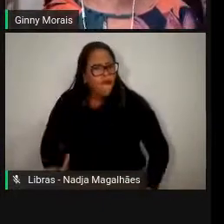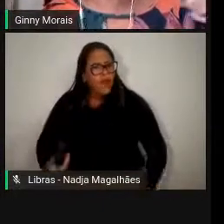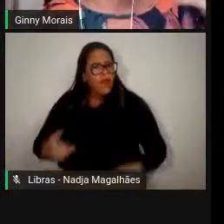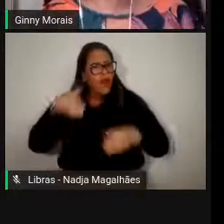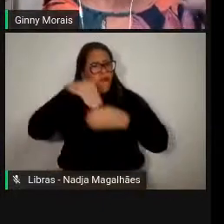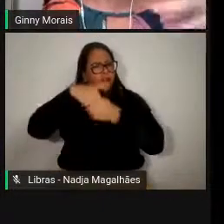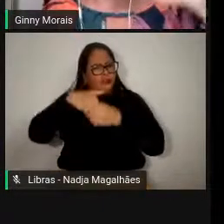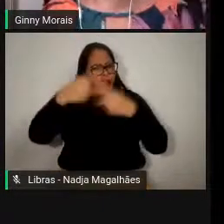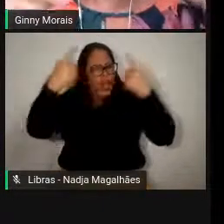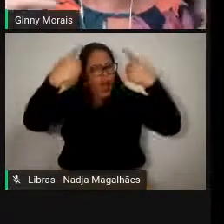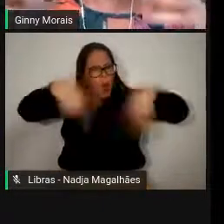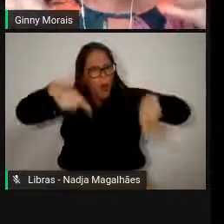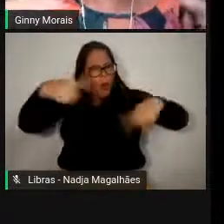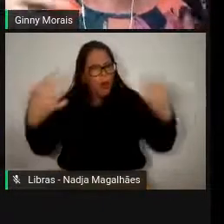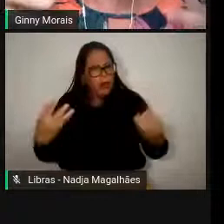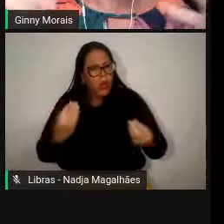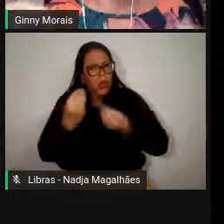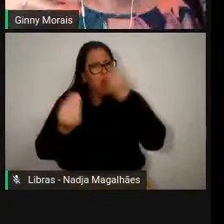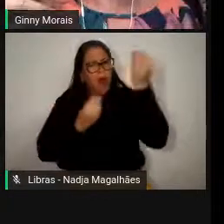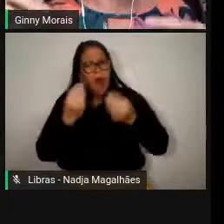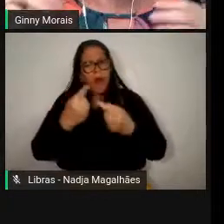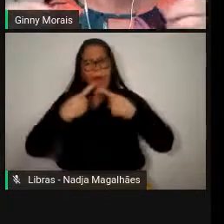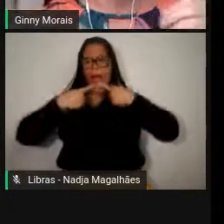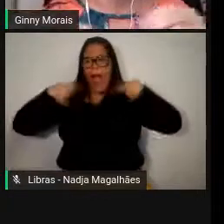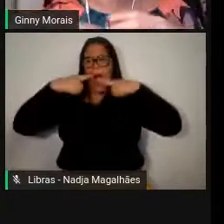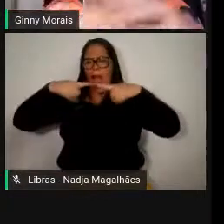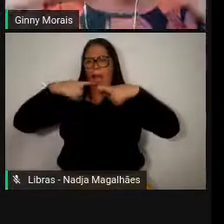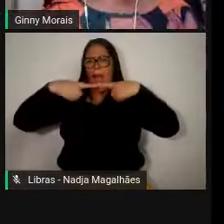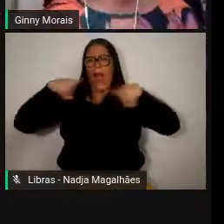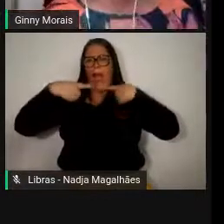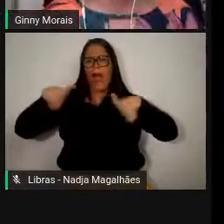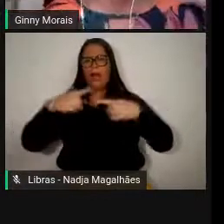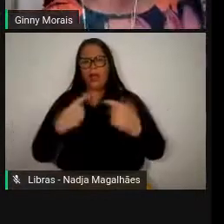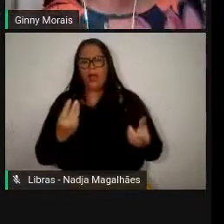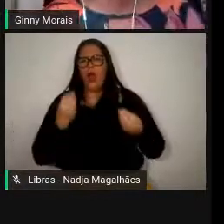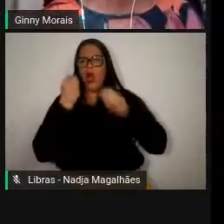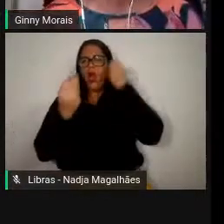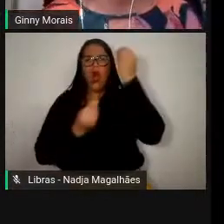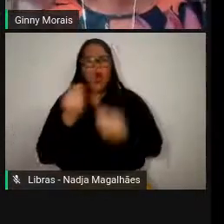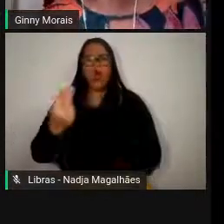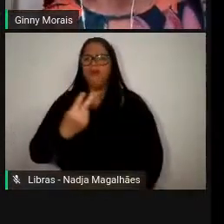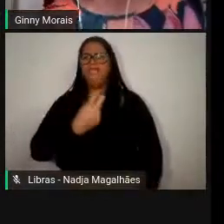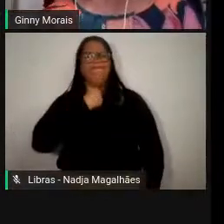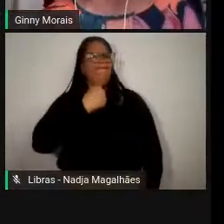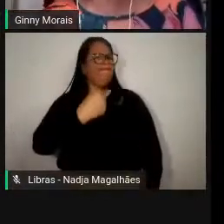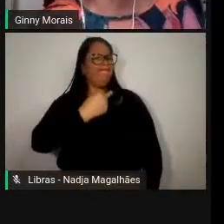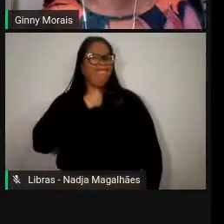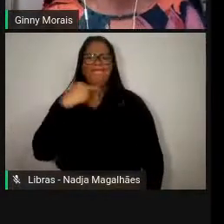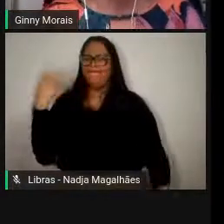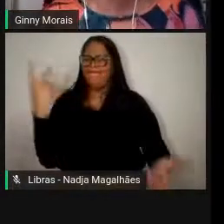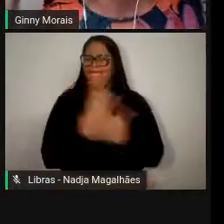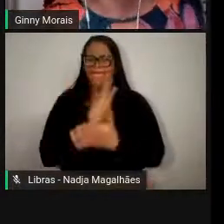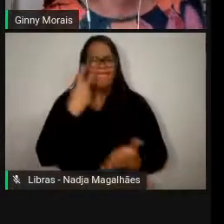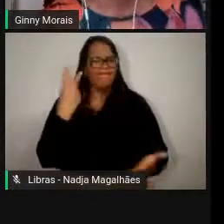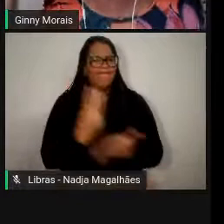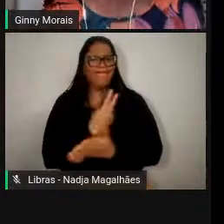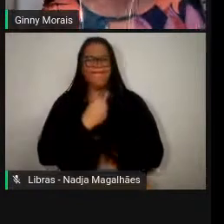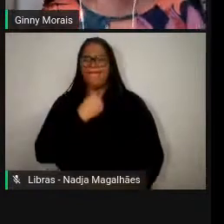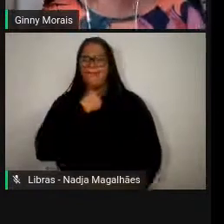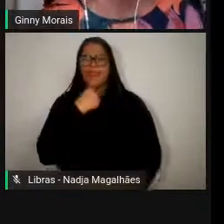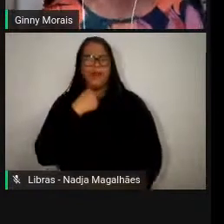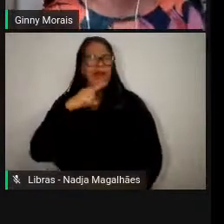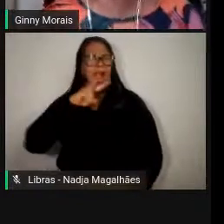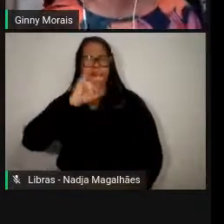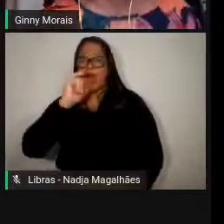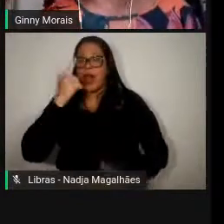e tinha outros parlamentares da bancada governista que ficaram, meu Deus, não faz isso, Xanandás, você vai